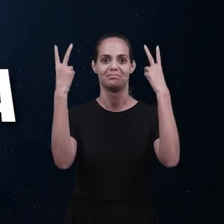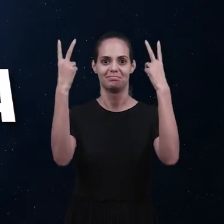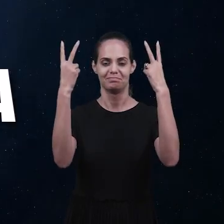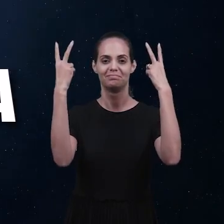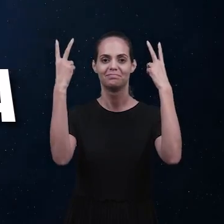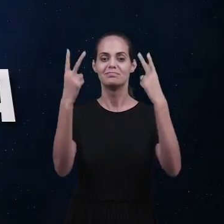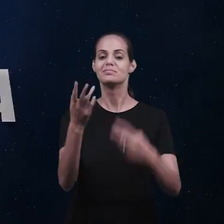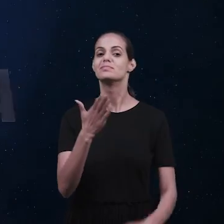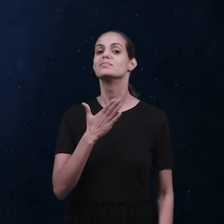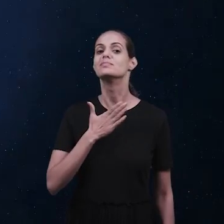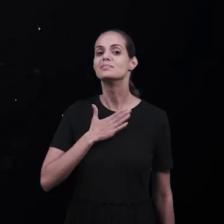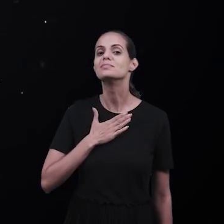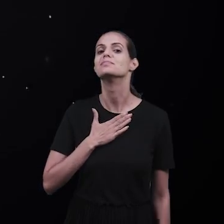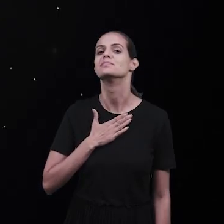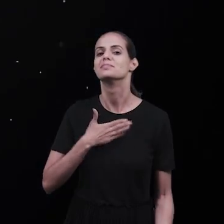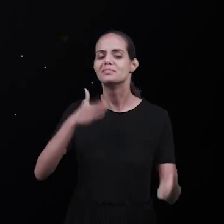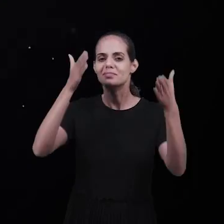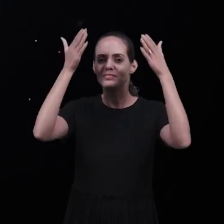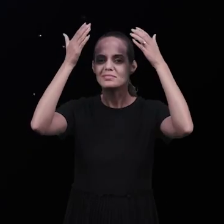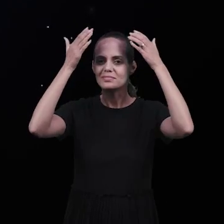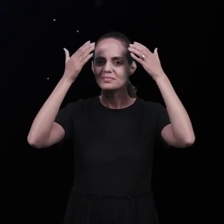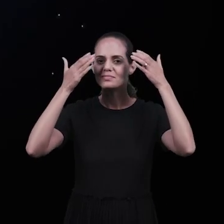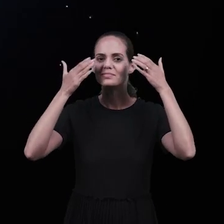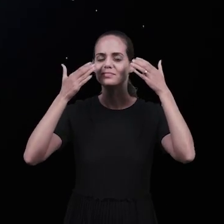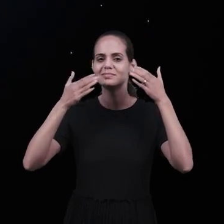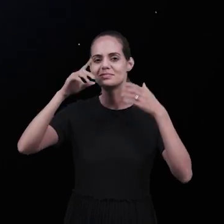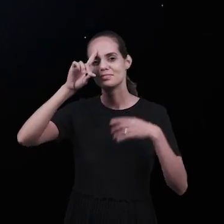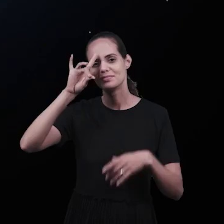chegar o dia do meu Rei,